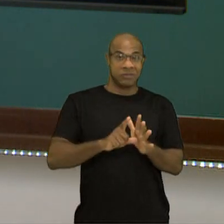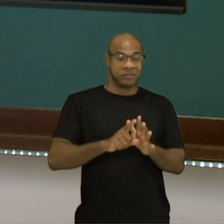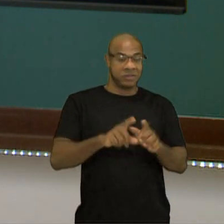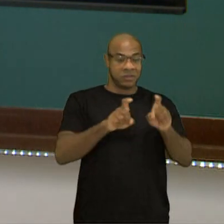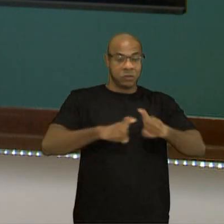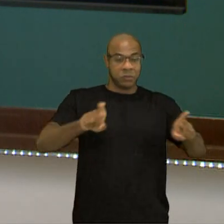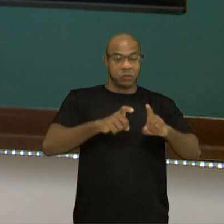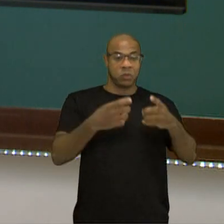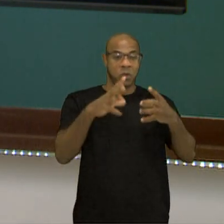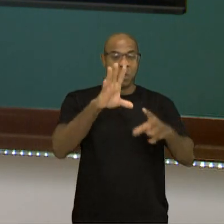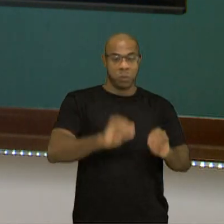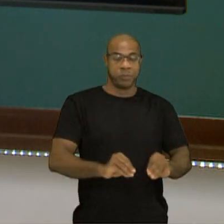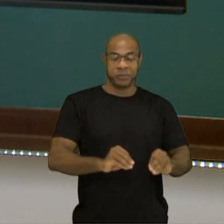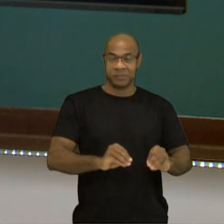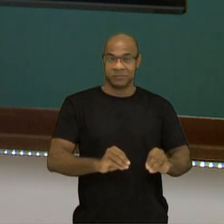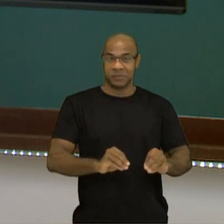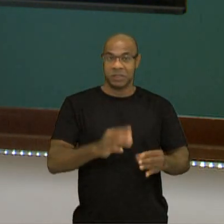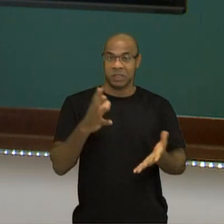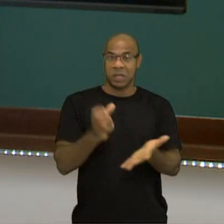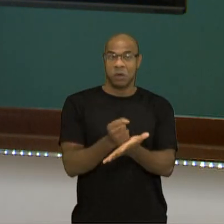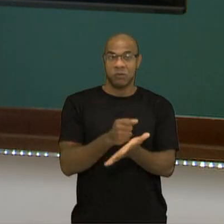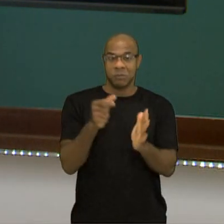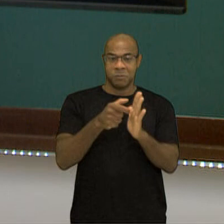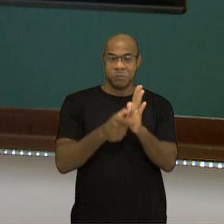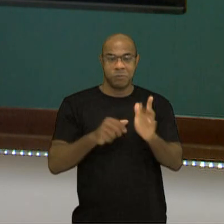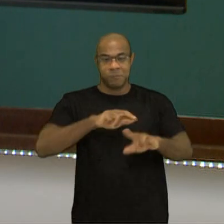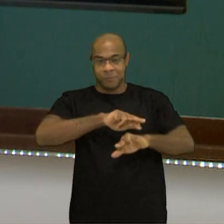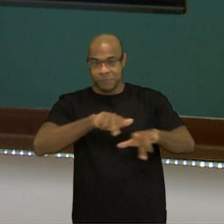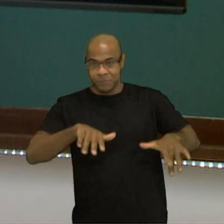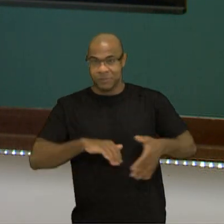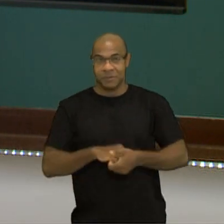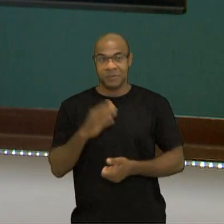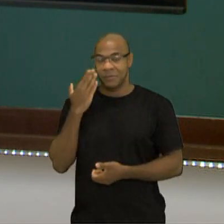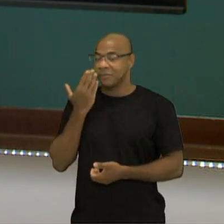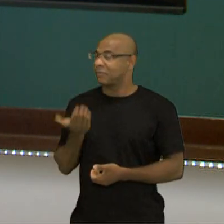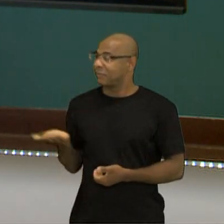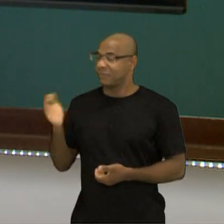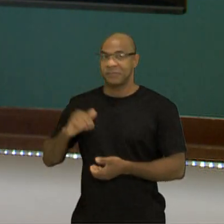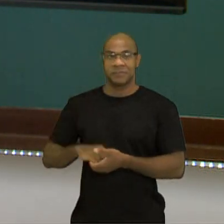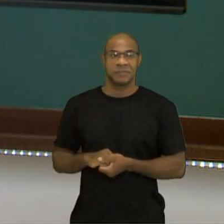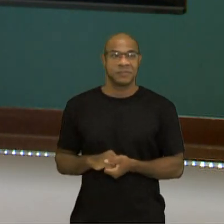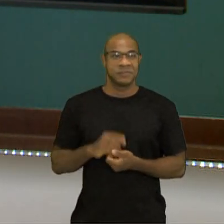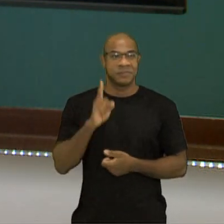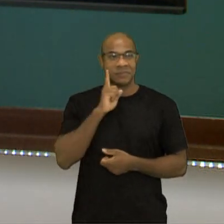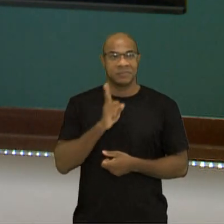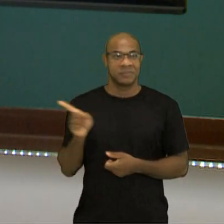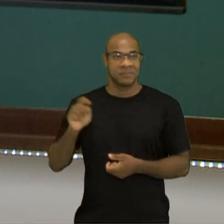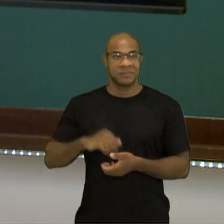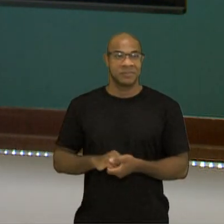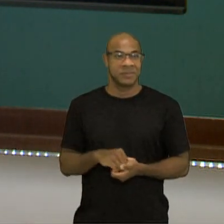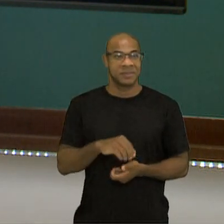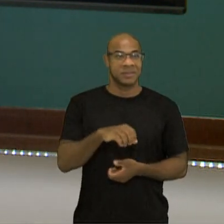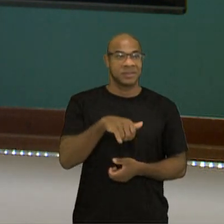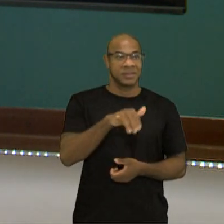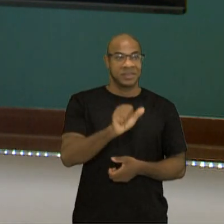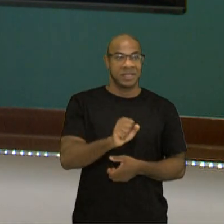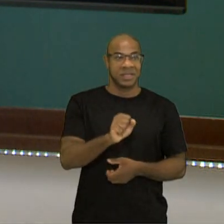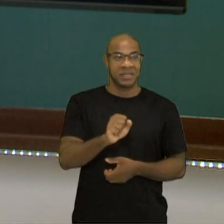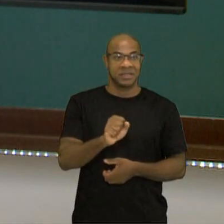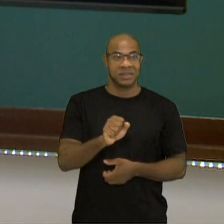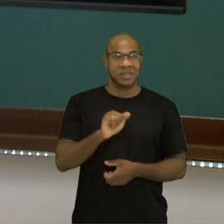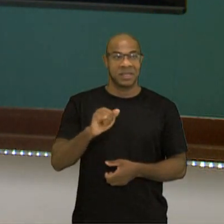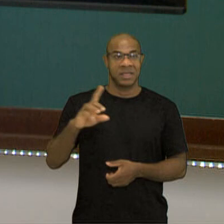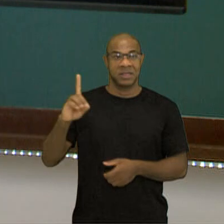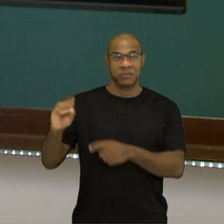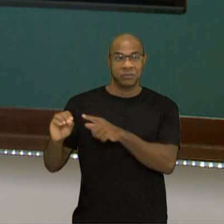don't. Resposta completa afirmativa. Tira o do fora e repete o resto da frase. Yes, I